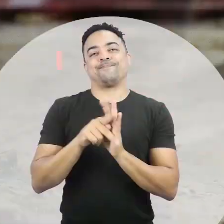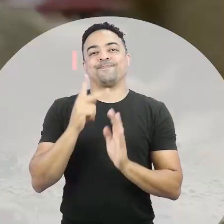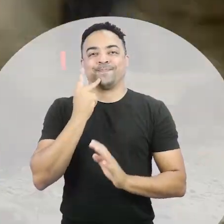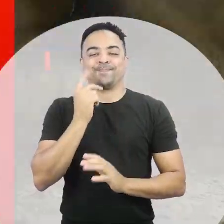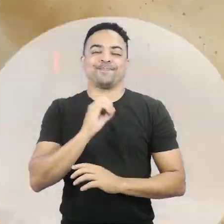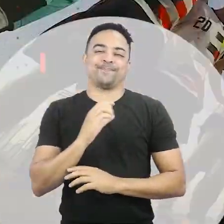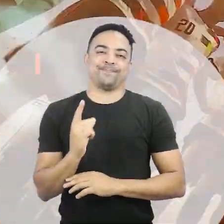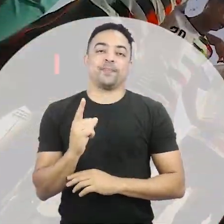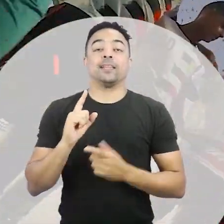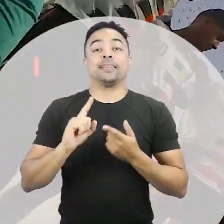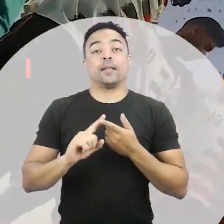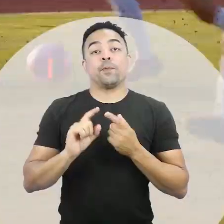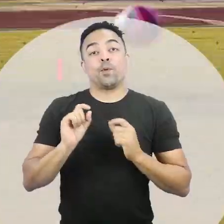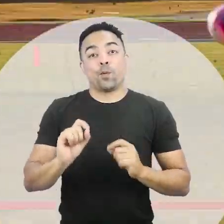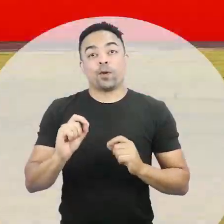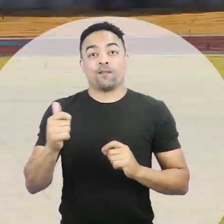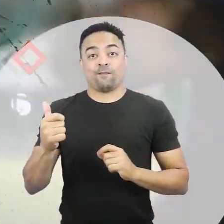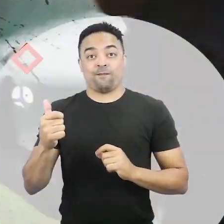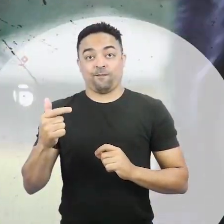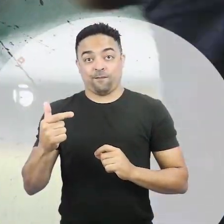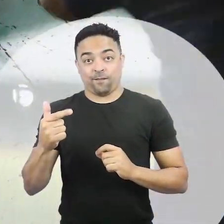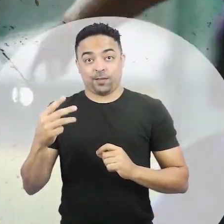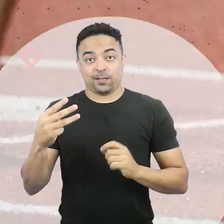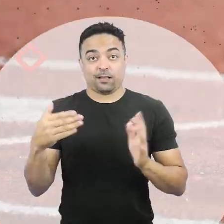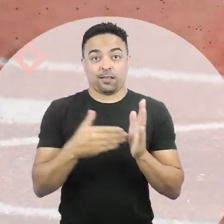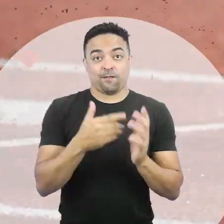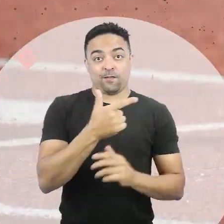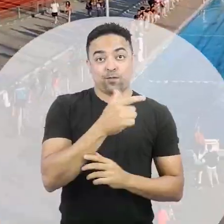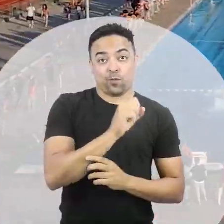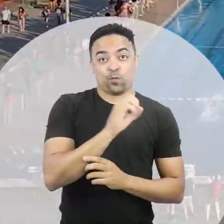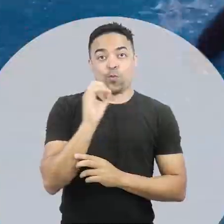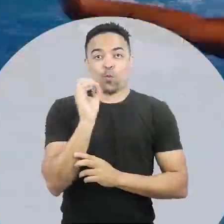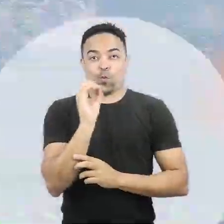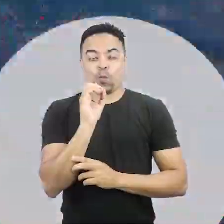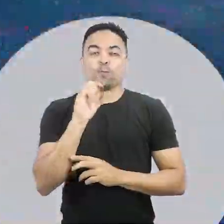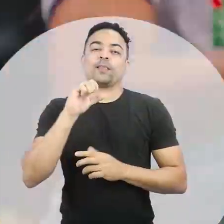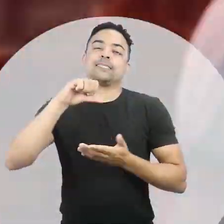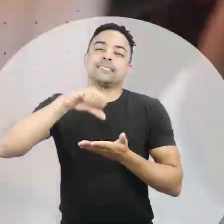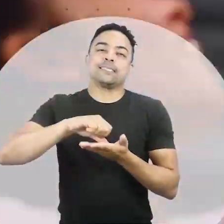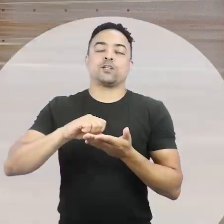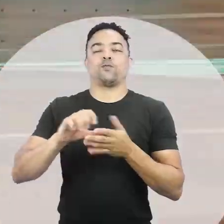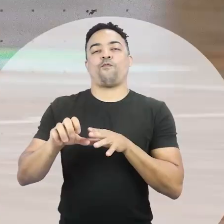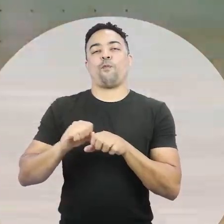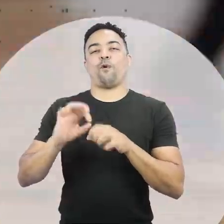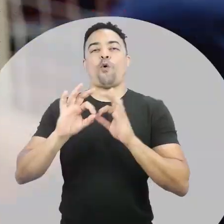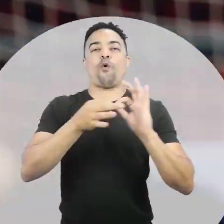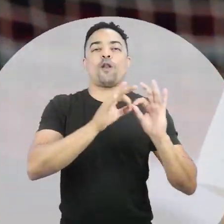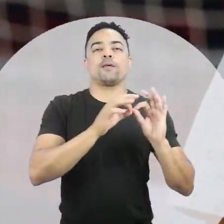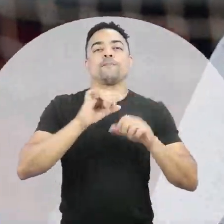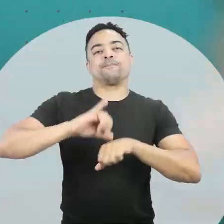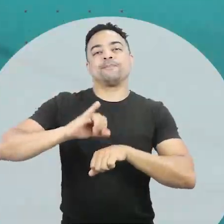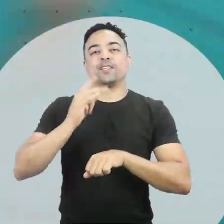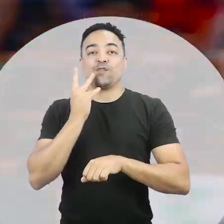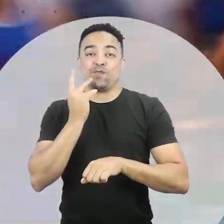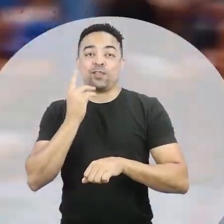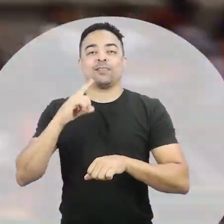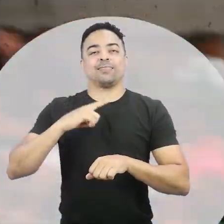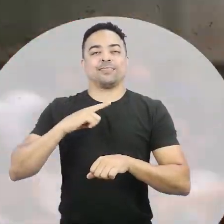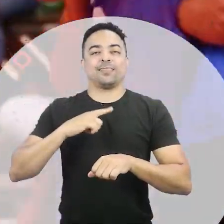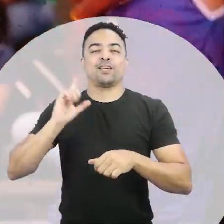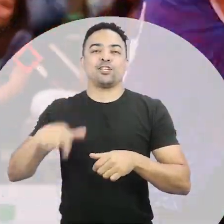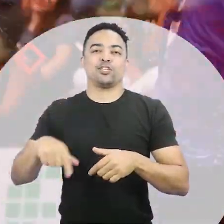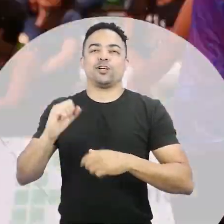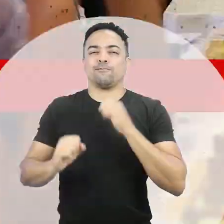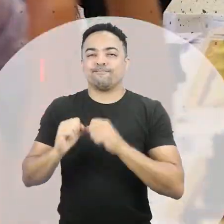Claro Lembrando que os jogos vão de 23 a 28 de outubro lá no centro de formação Olímpica aqui em Fortaleza com